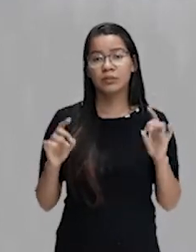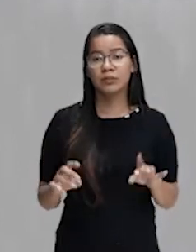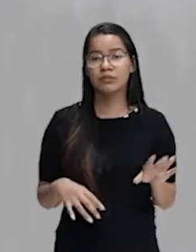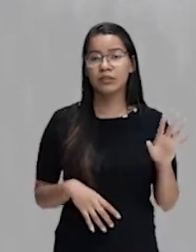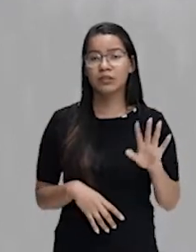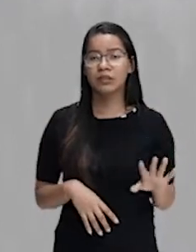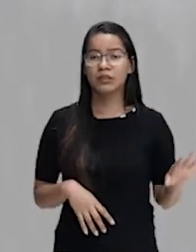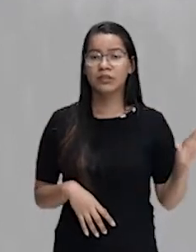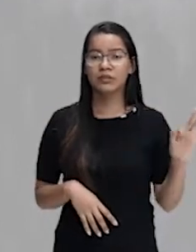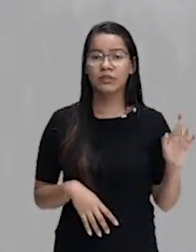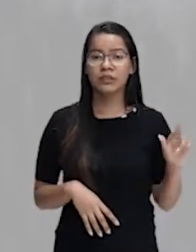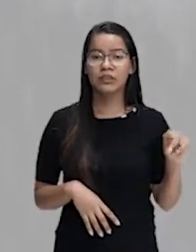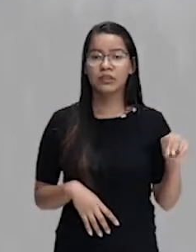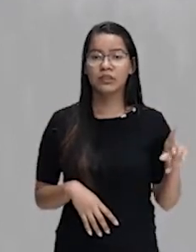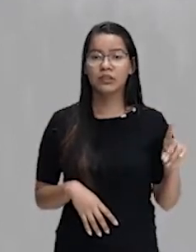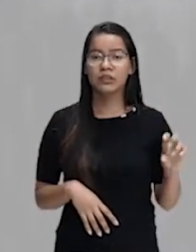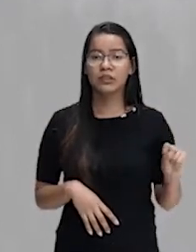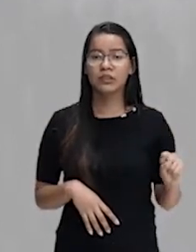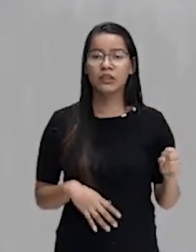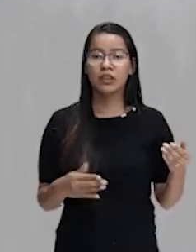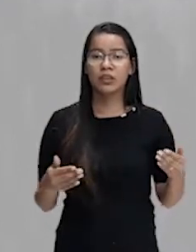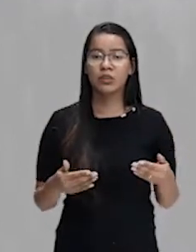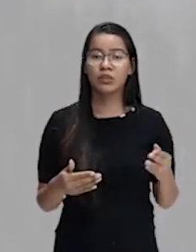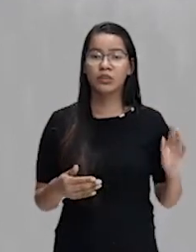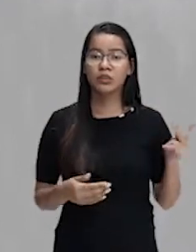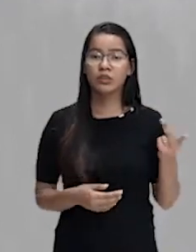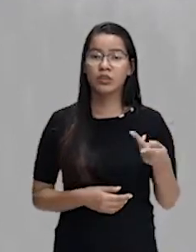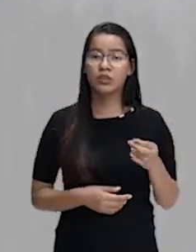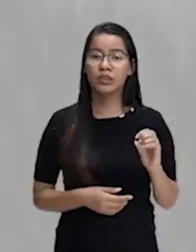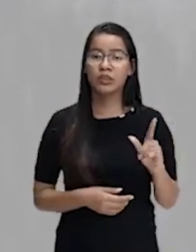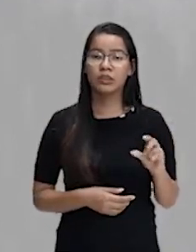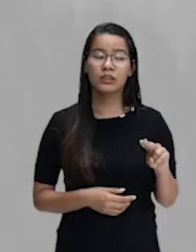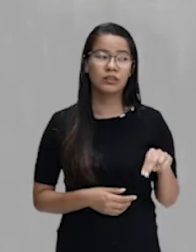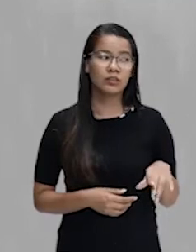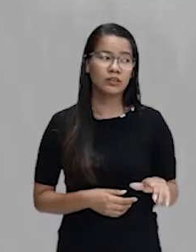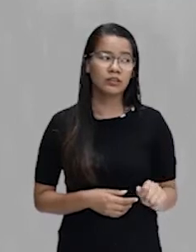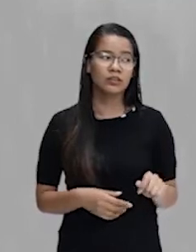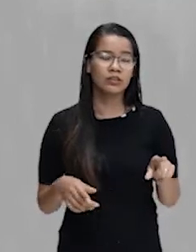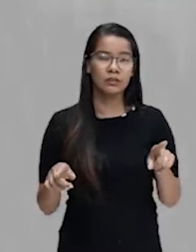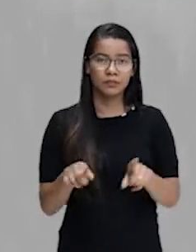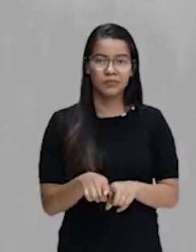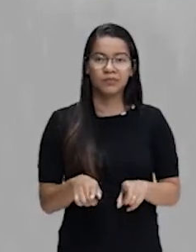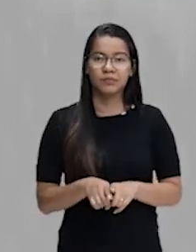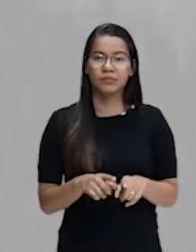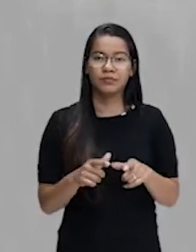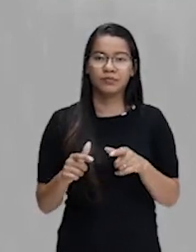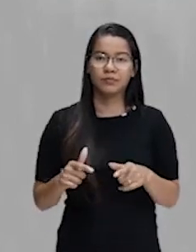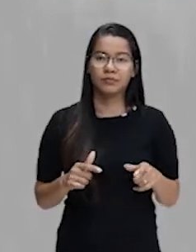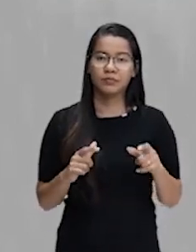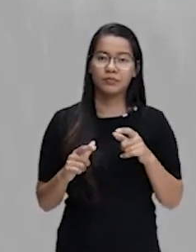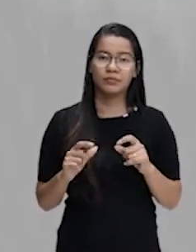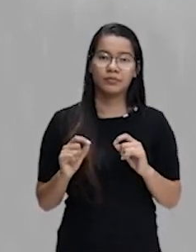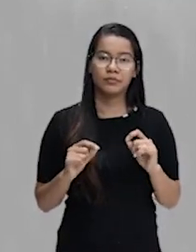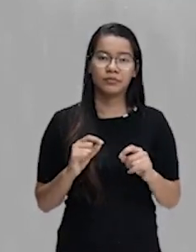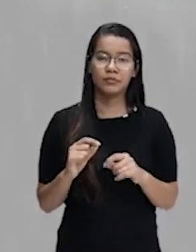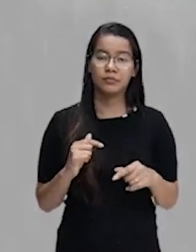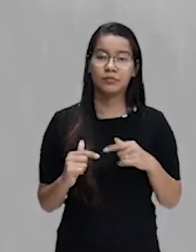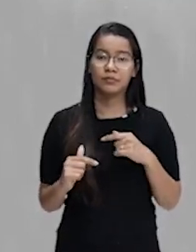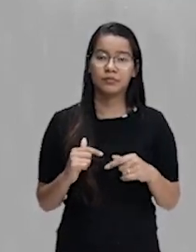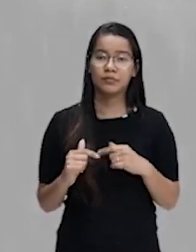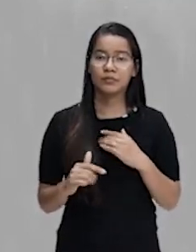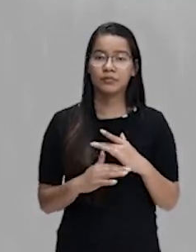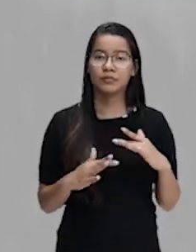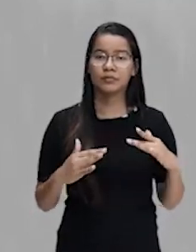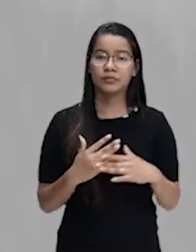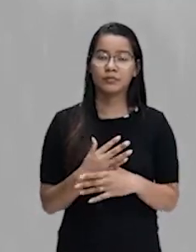ali da região de Flandes, a atual Holanda. O trabalho dos jornaleiros, onde eram trabalhadores urbanos